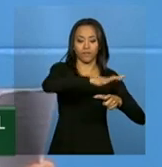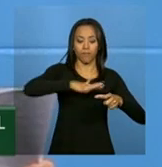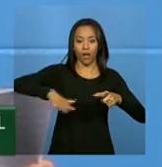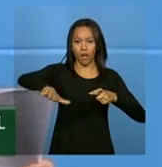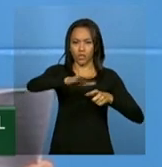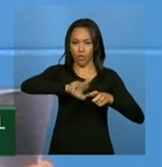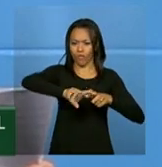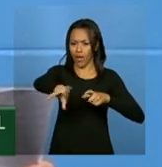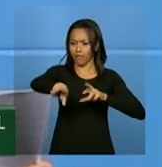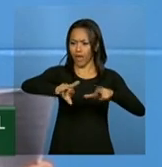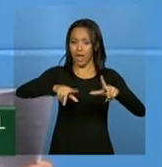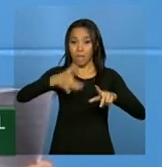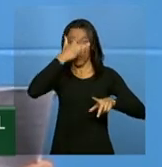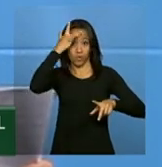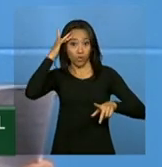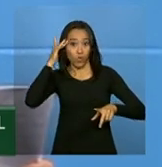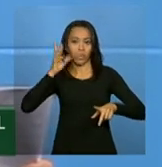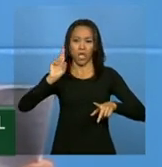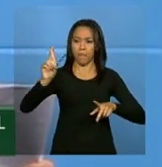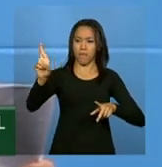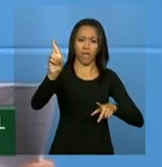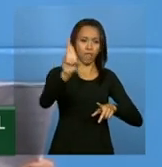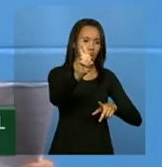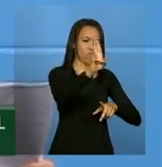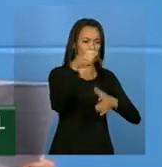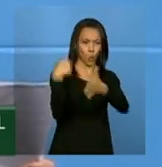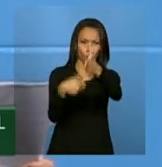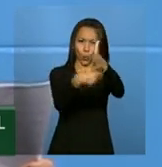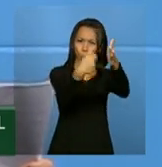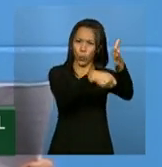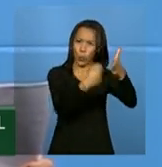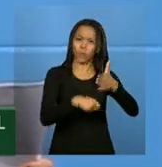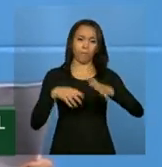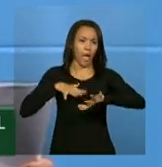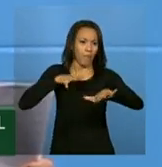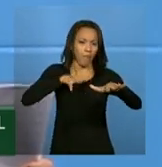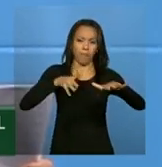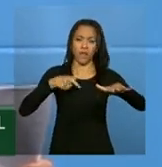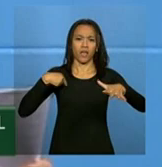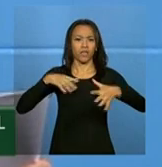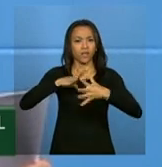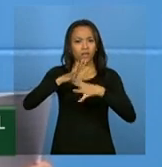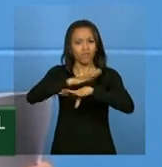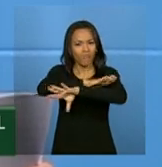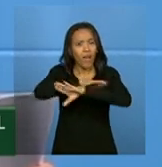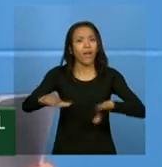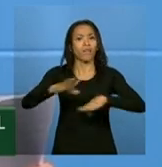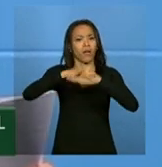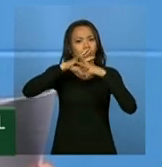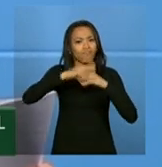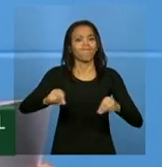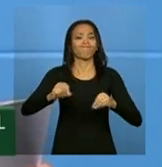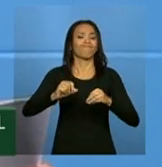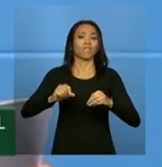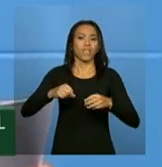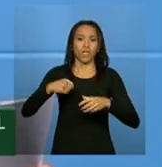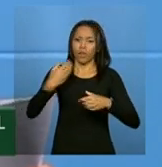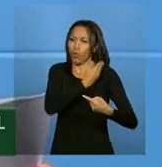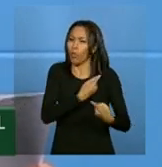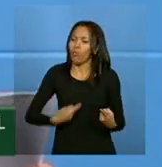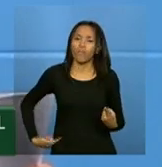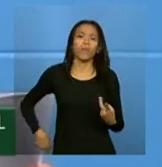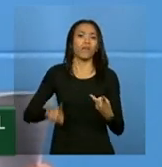diferentes atores, com os militantes, com aqueles que estão envolvidos com a causa de erradicar o trabalho infantil, governos,